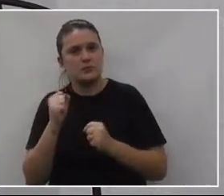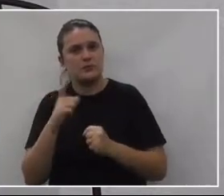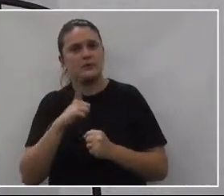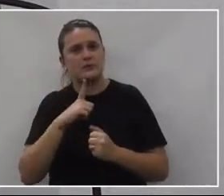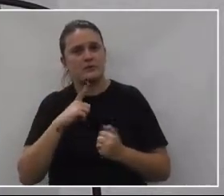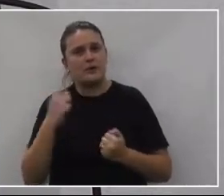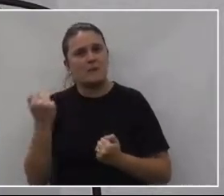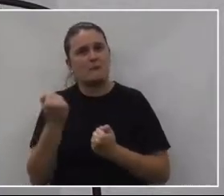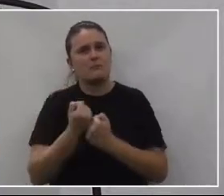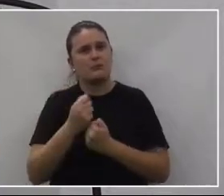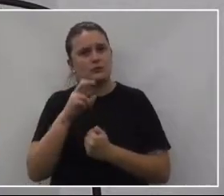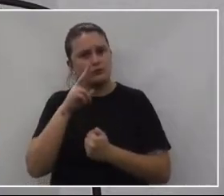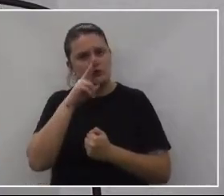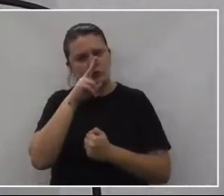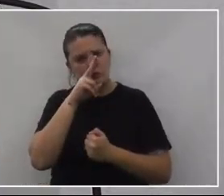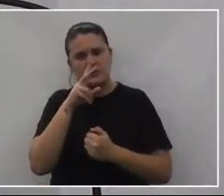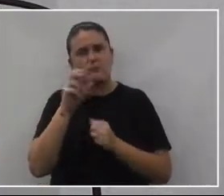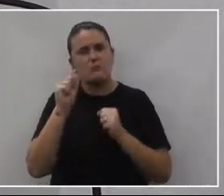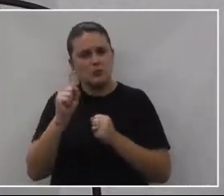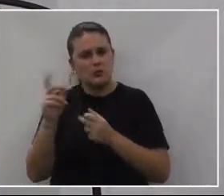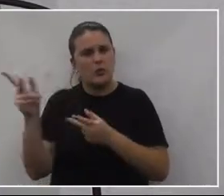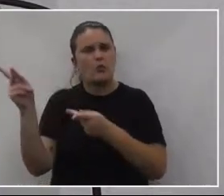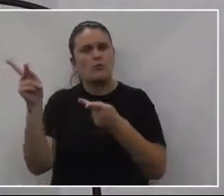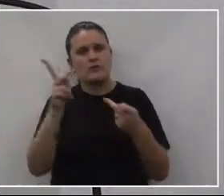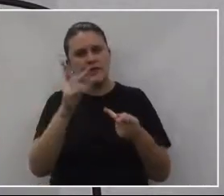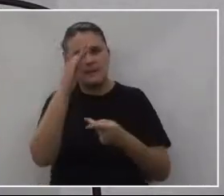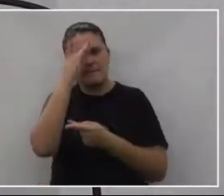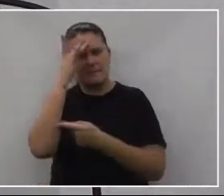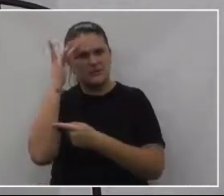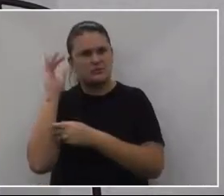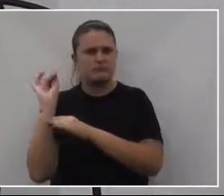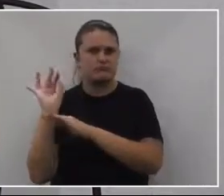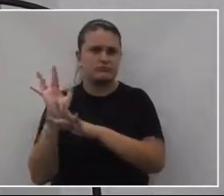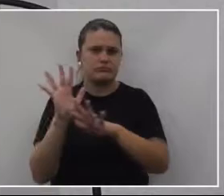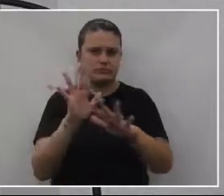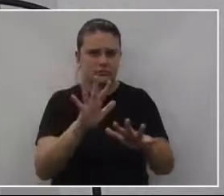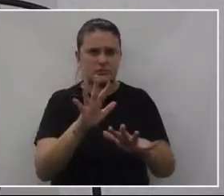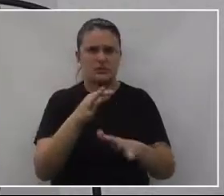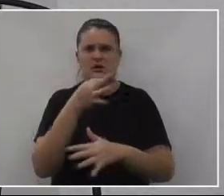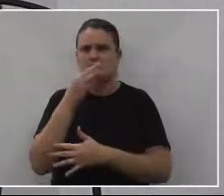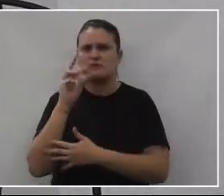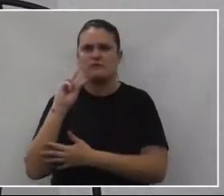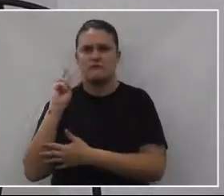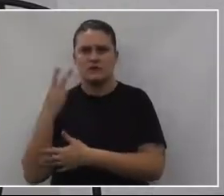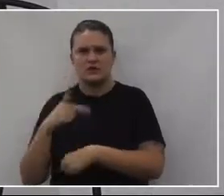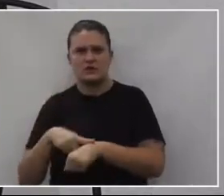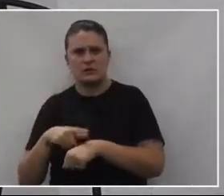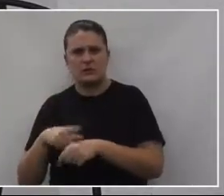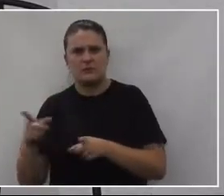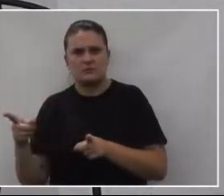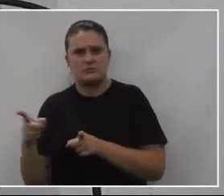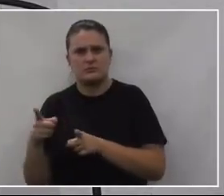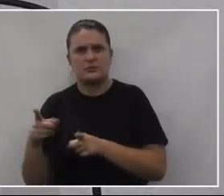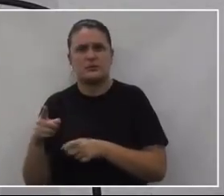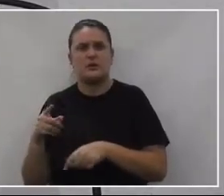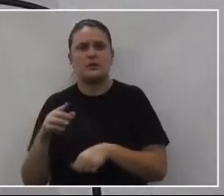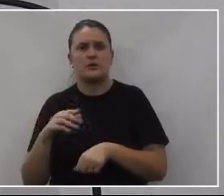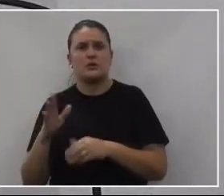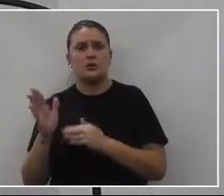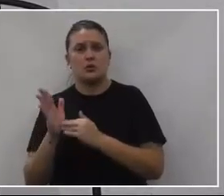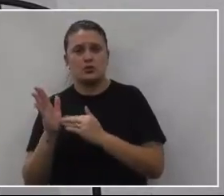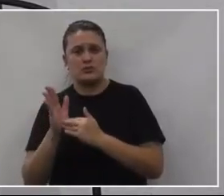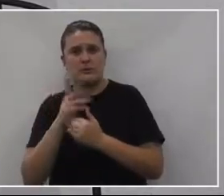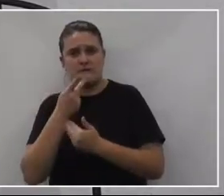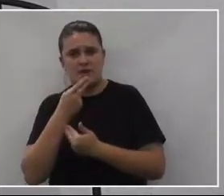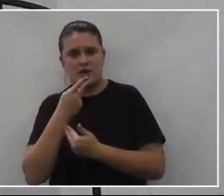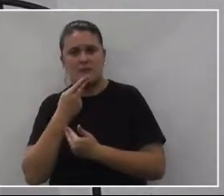ainda mais forte, né? Eu falei na sexta-feira lá na aula, se me permite, acho que o vereador está encerrando, então imagino que é a minha última manifestação.